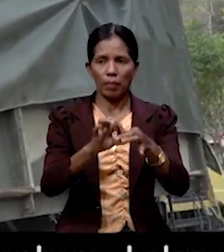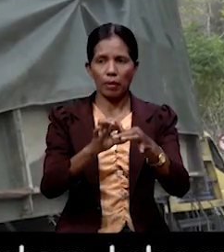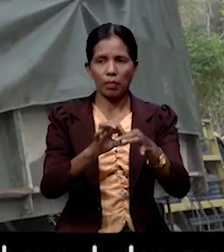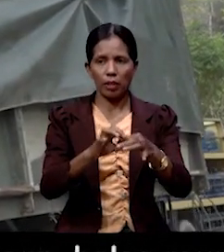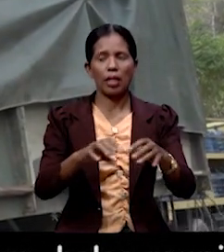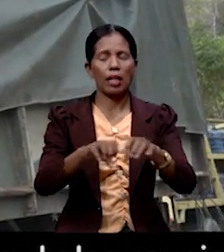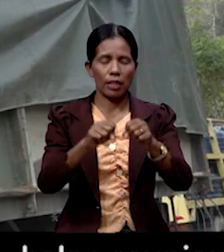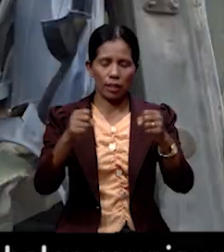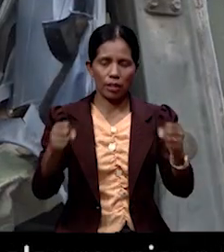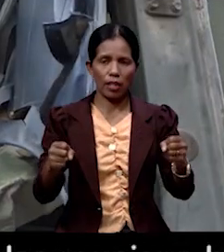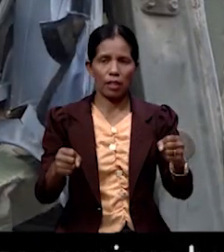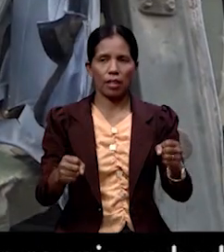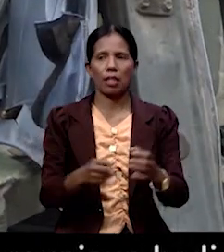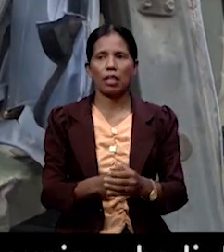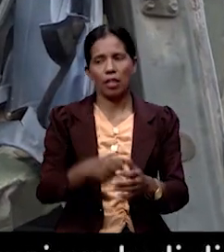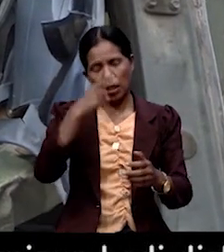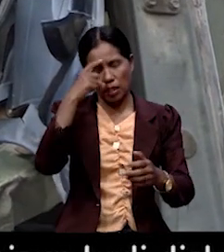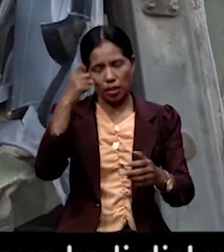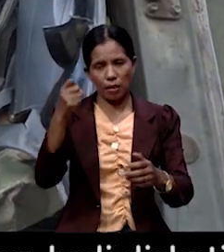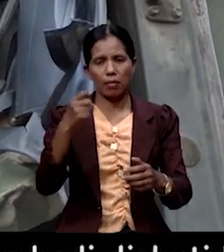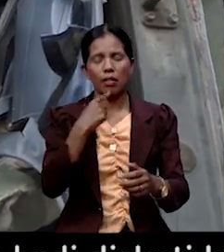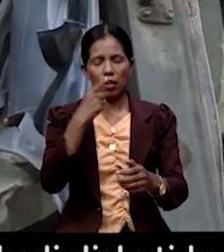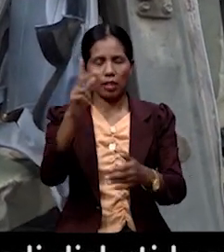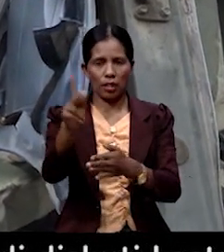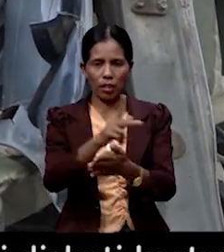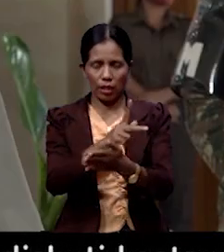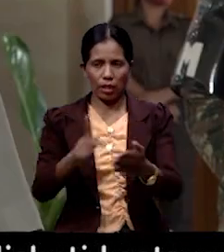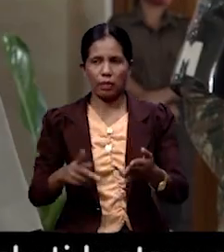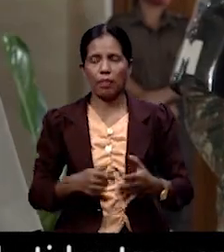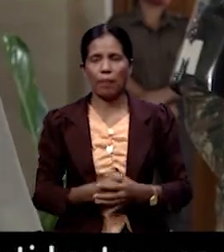estraga patrimônio Estado tamba considera crime. Conaba.